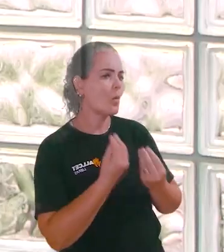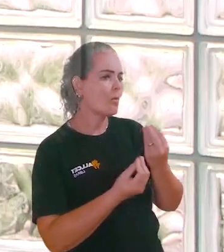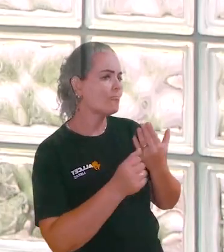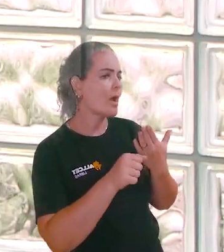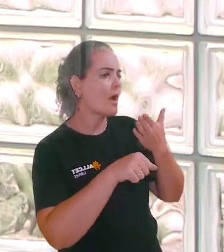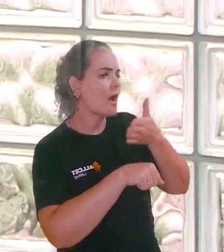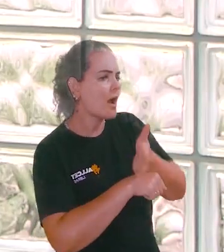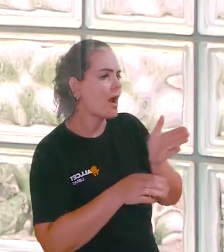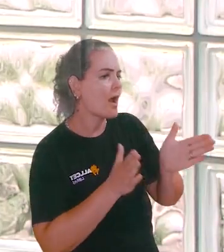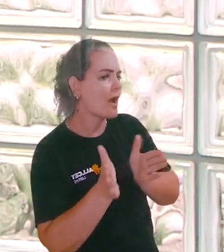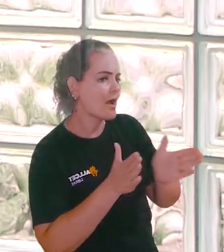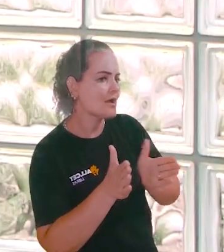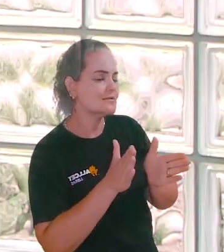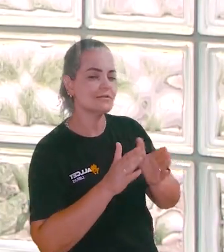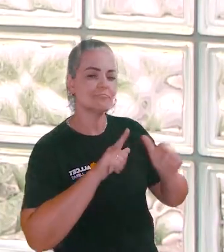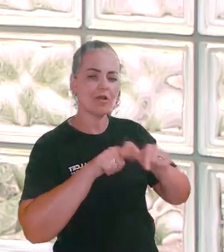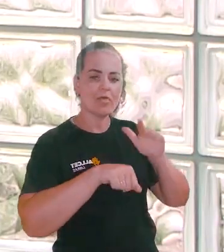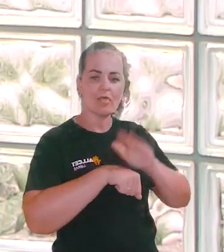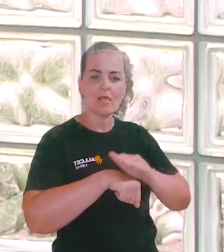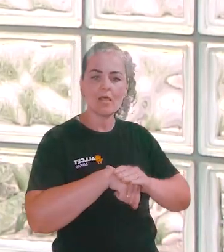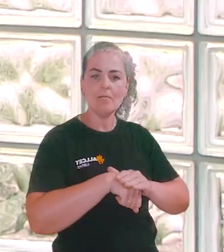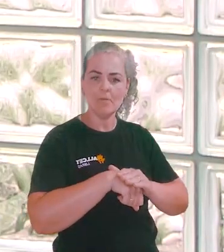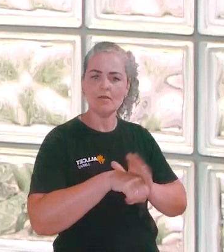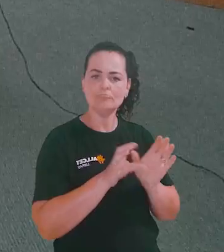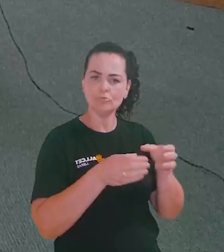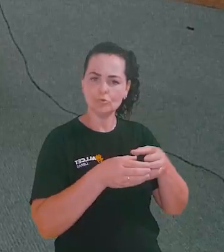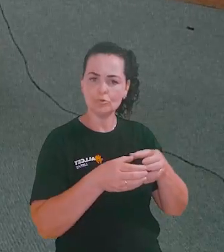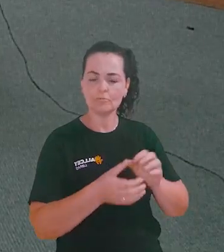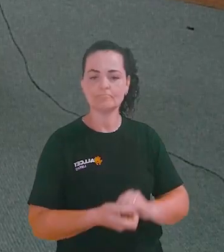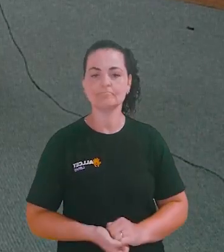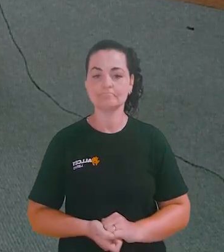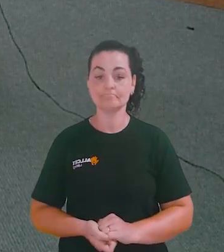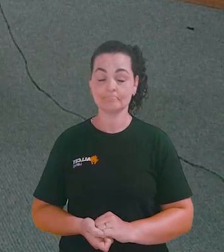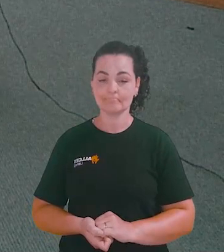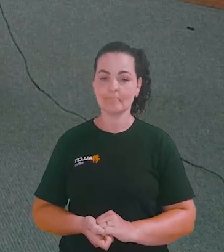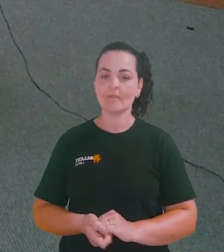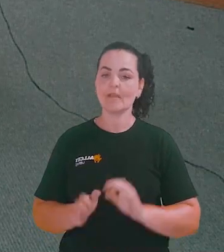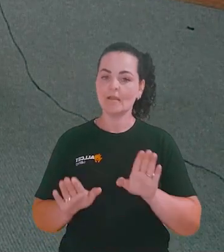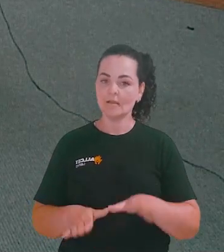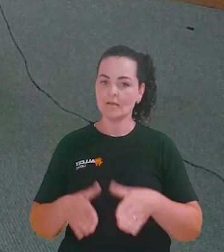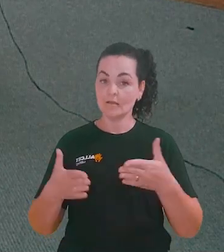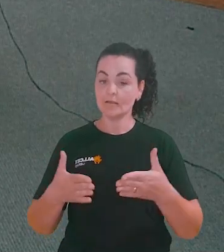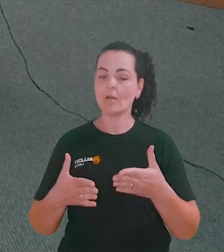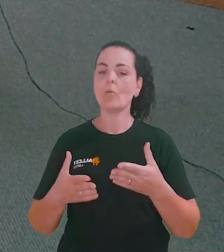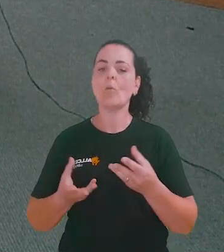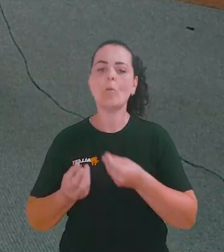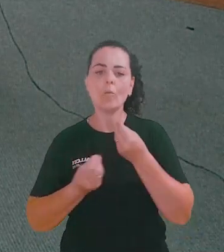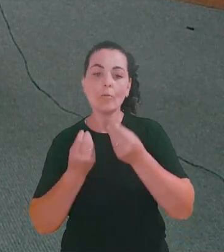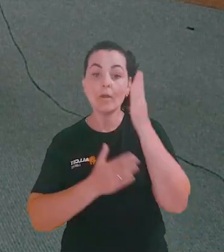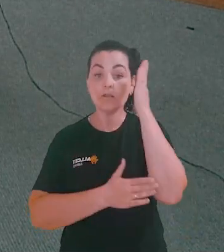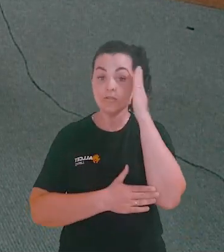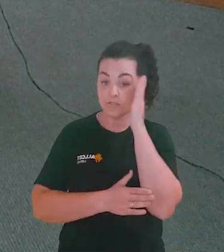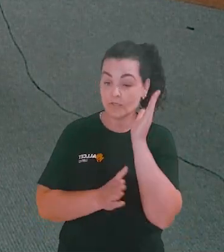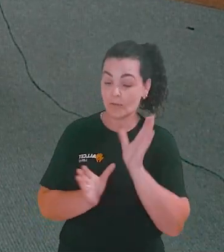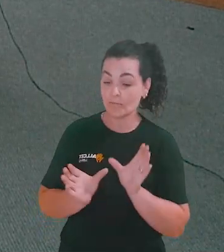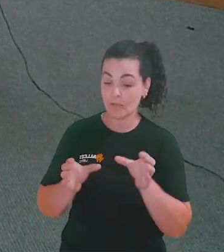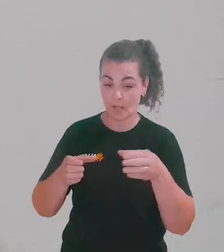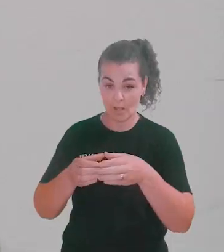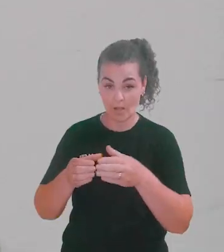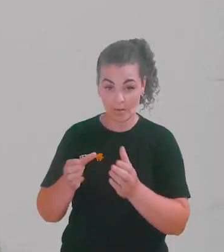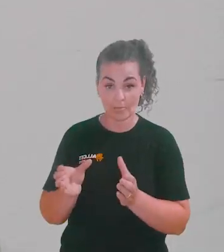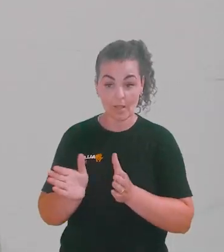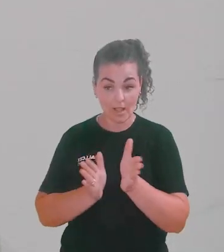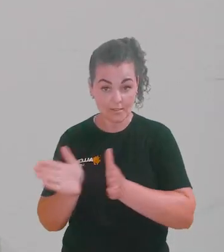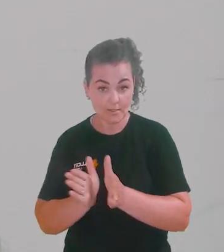formas de acesso nas atividades desenvolvidas pela entidade? Então, para acessar, são pelos meios de comunicação, as redes